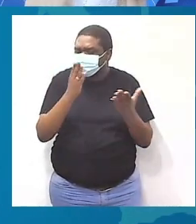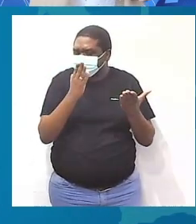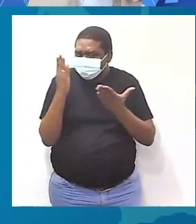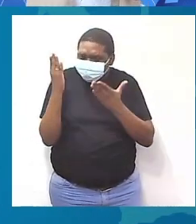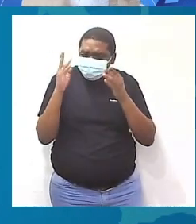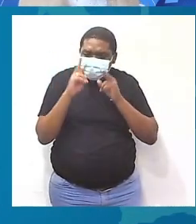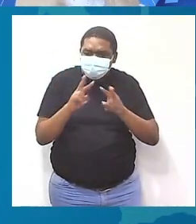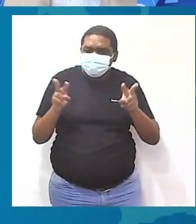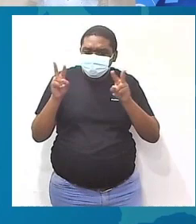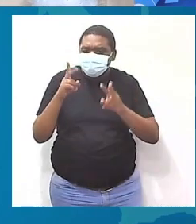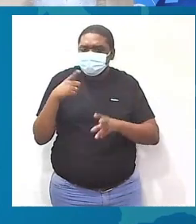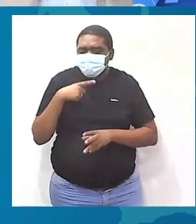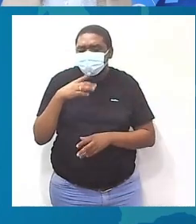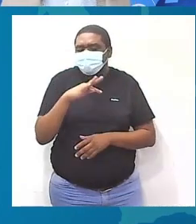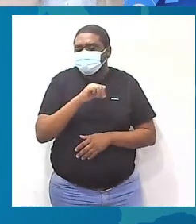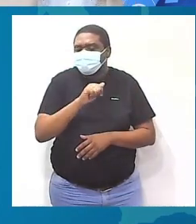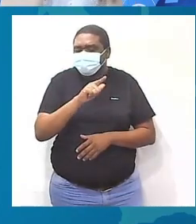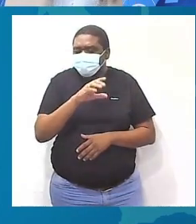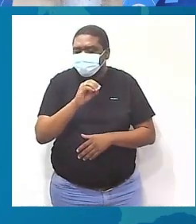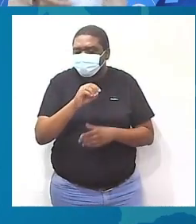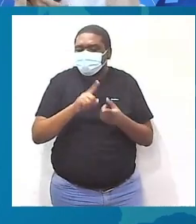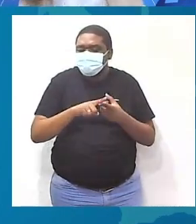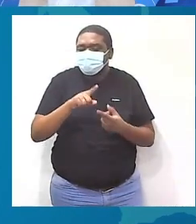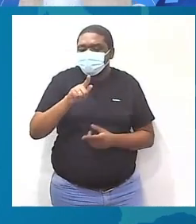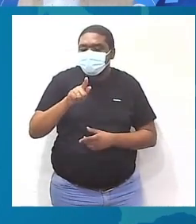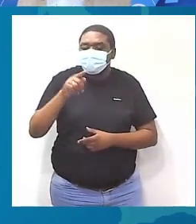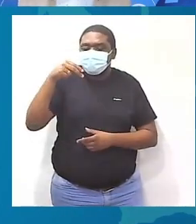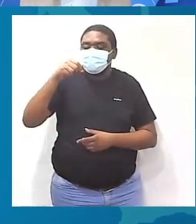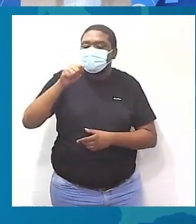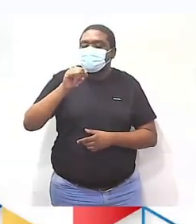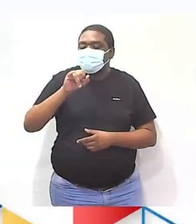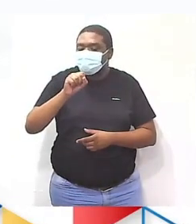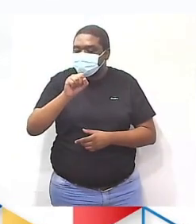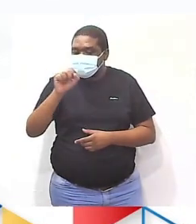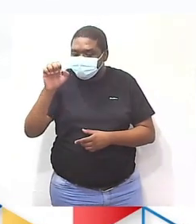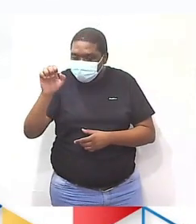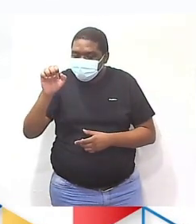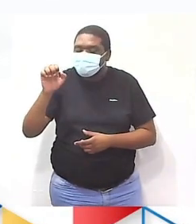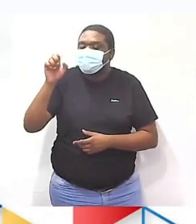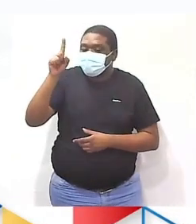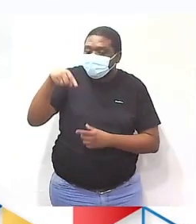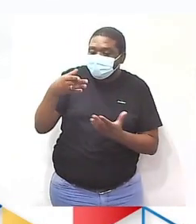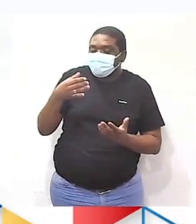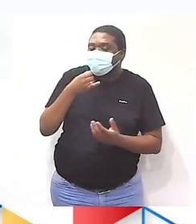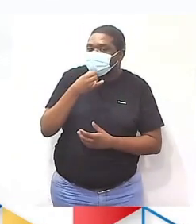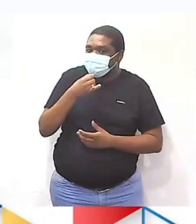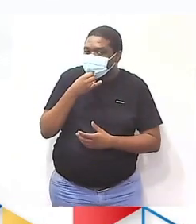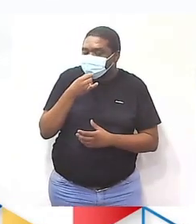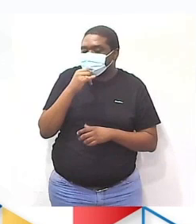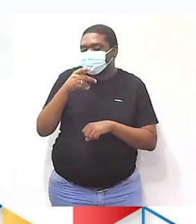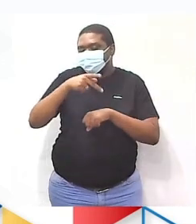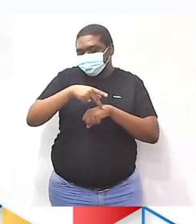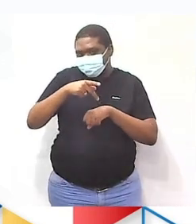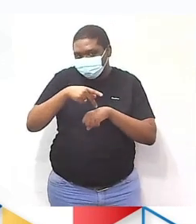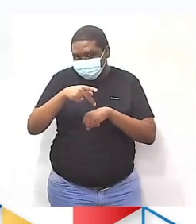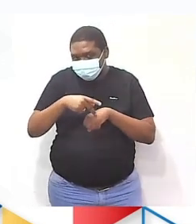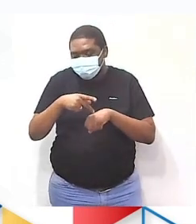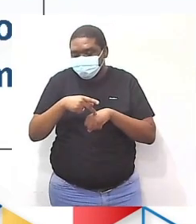que a gente tem um talco, tem o mármore, tem a gneiss, que está aí na telinha, que é um exemplo de uma rocha que